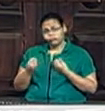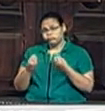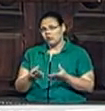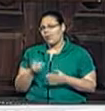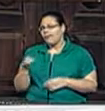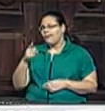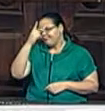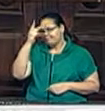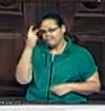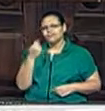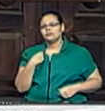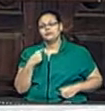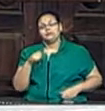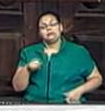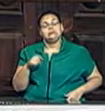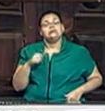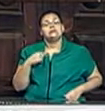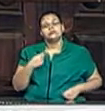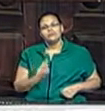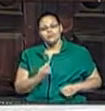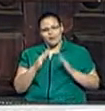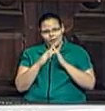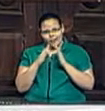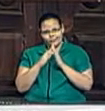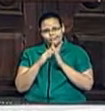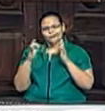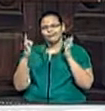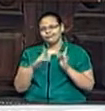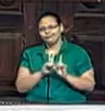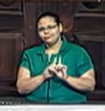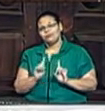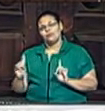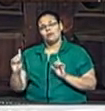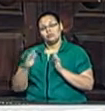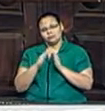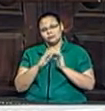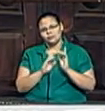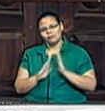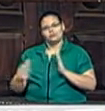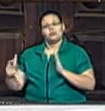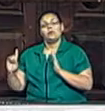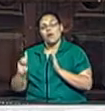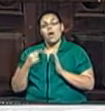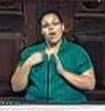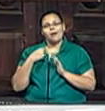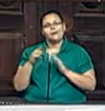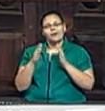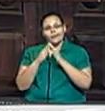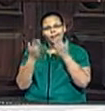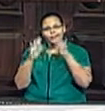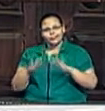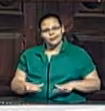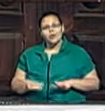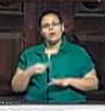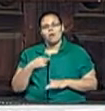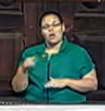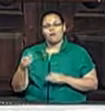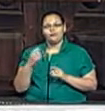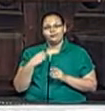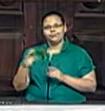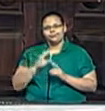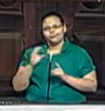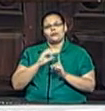aquele morador, confiando no Estado, sai de sua casa. A sua casa é demolida pelo governo do Estado. Ele começa a receber o